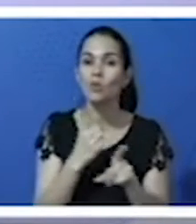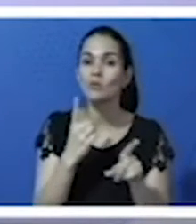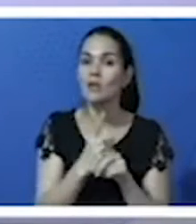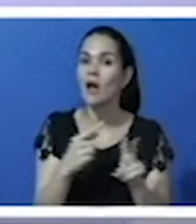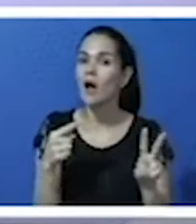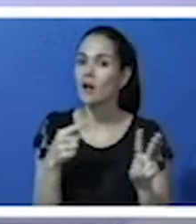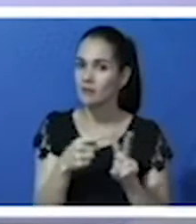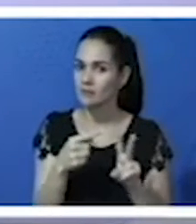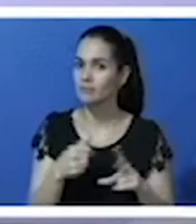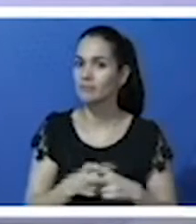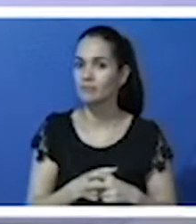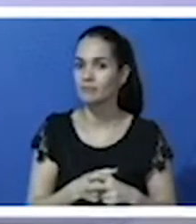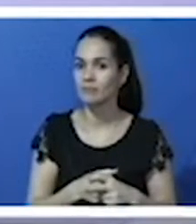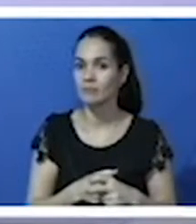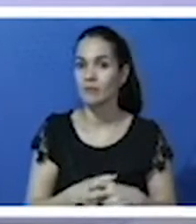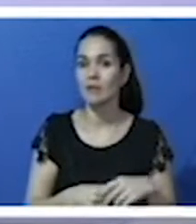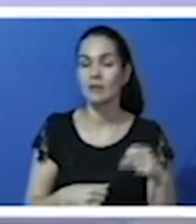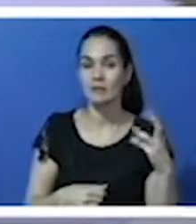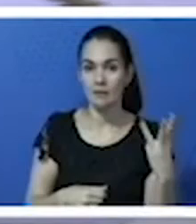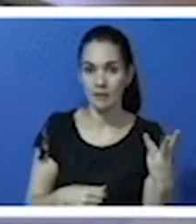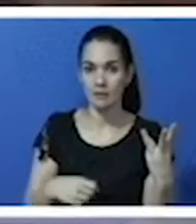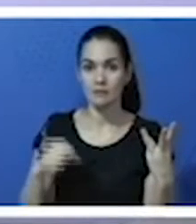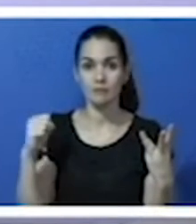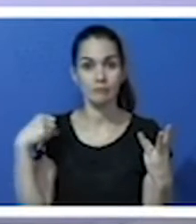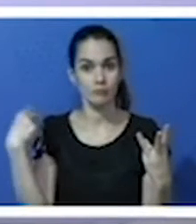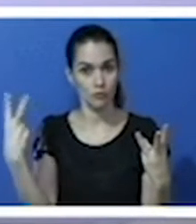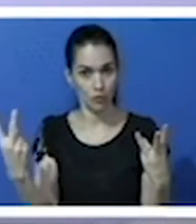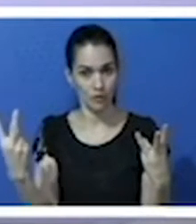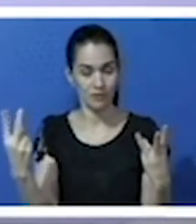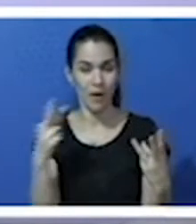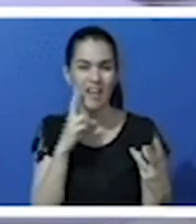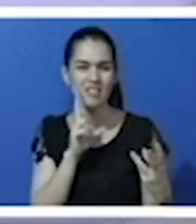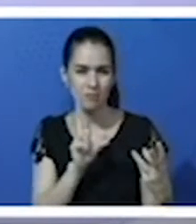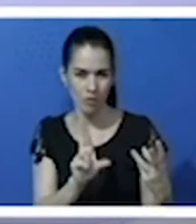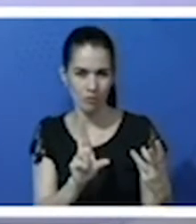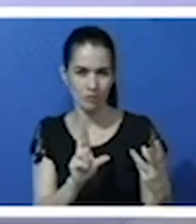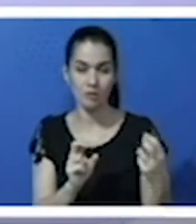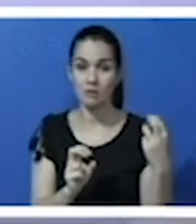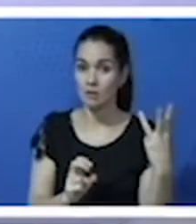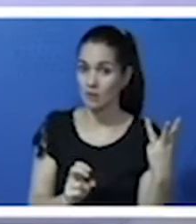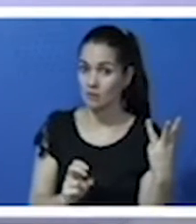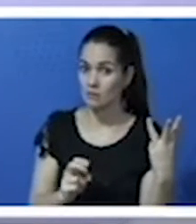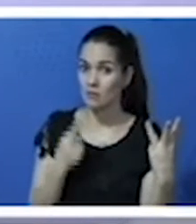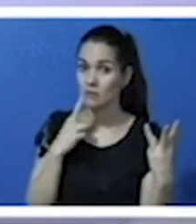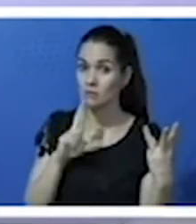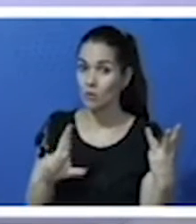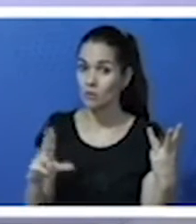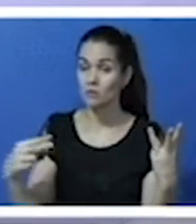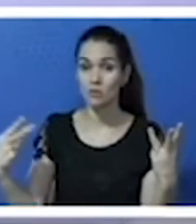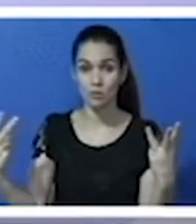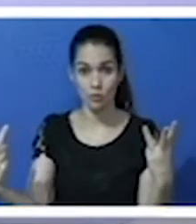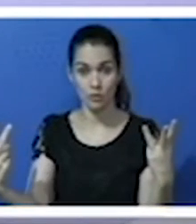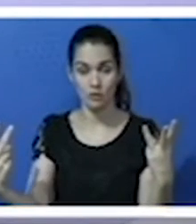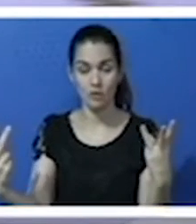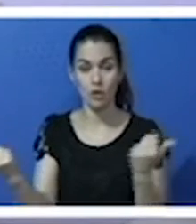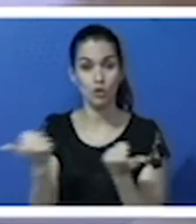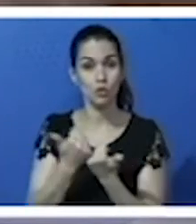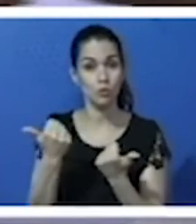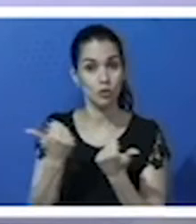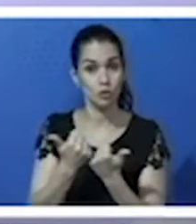3 e 2. Então, para y valendo 3, no lugar do y aqui eu vou colocar o número